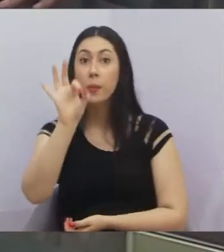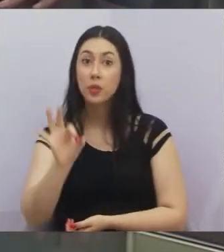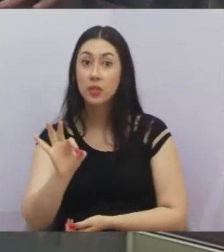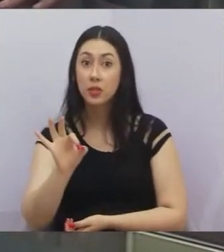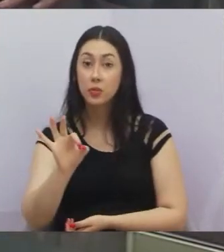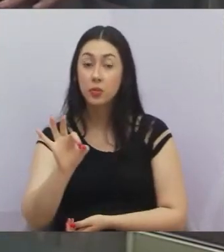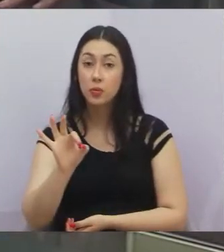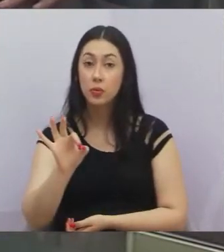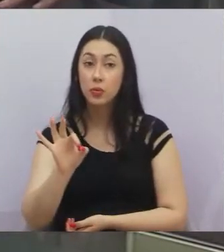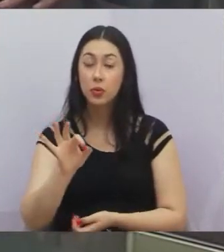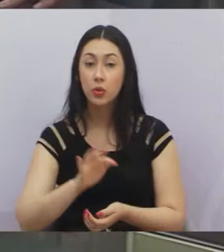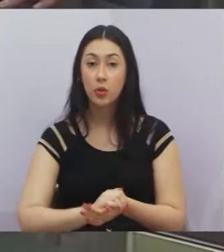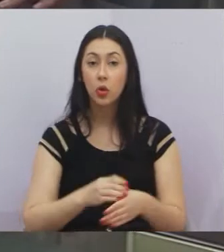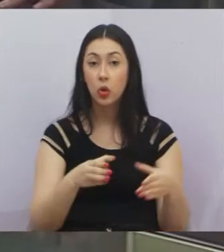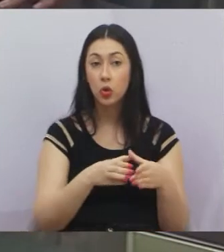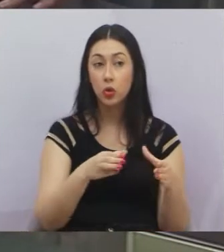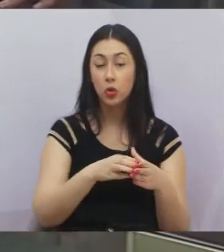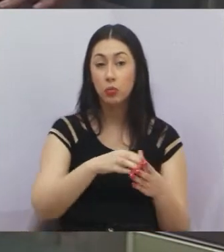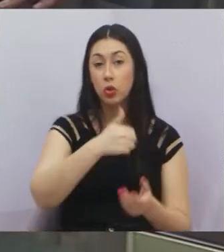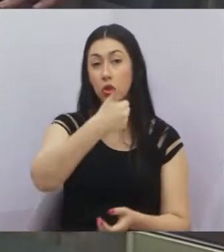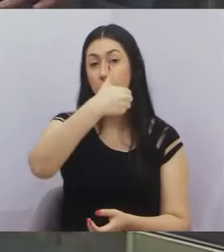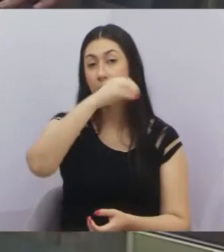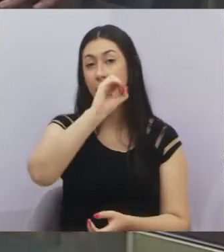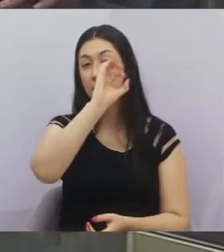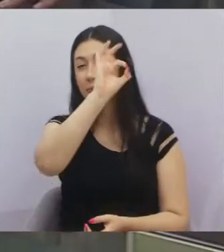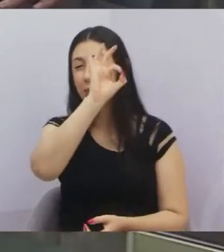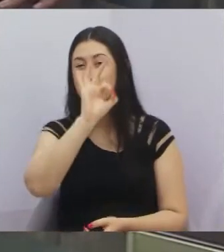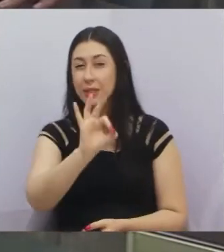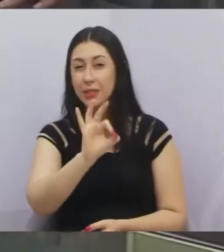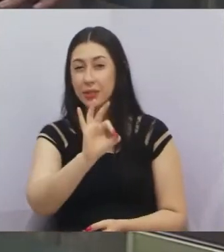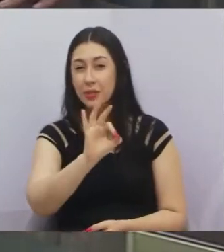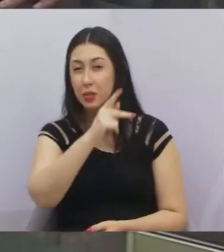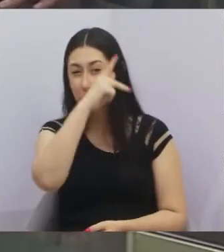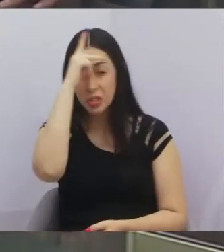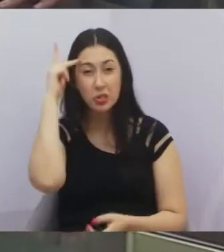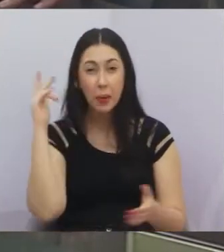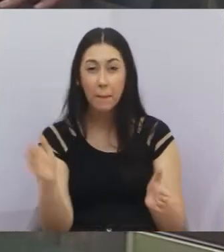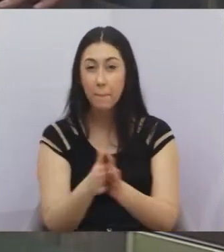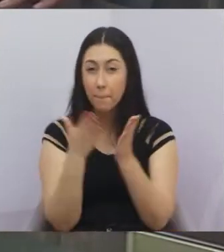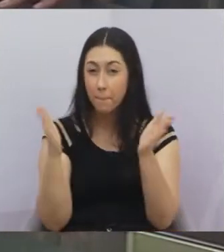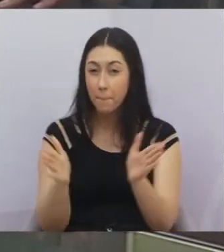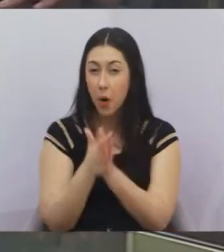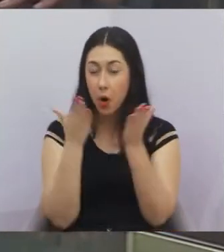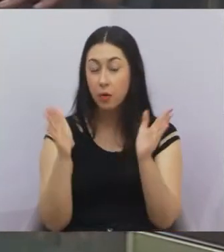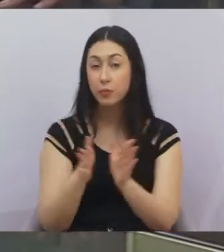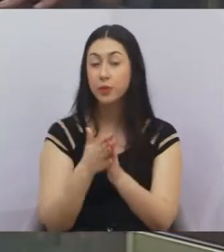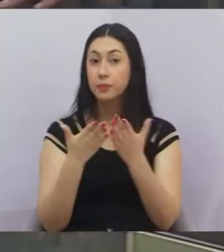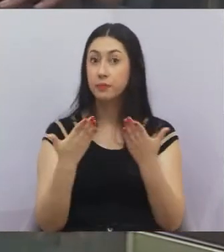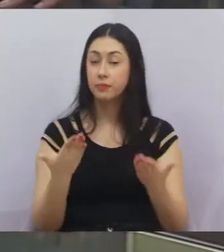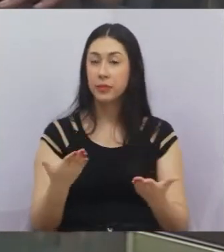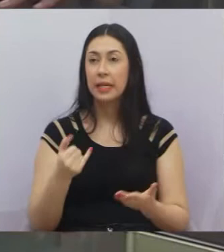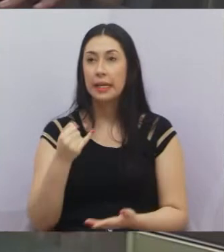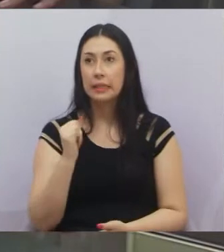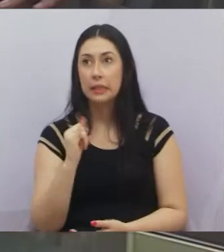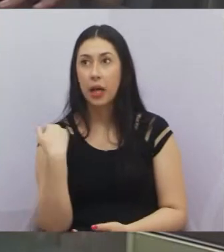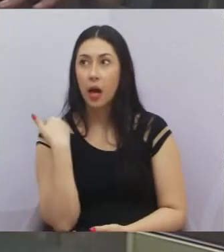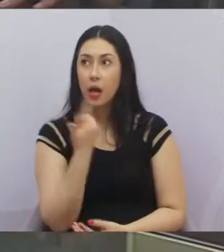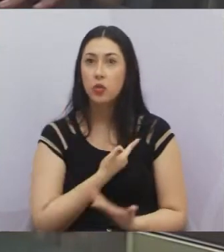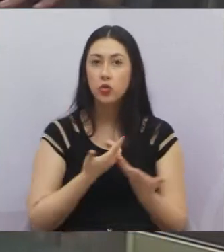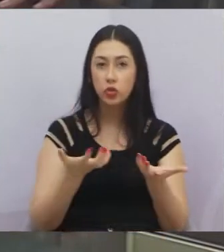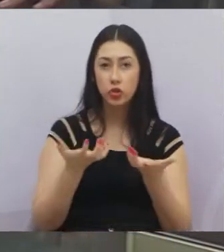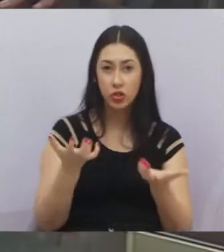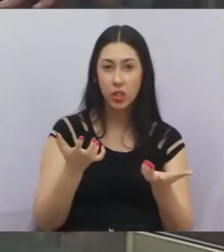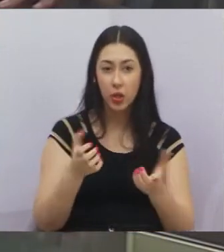pelos 10% mais pobres do país. Se realmente a gente quer construir uma